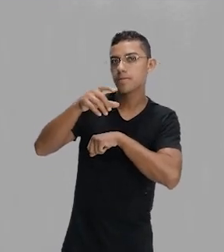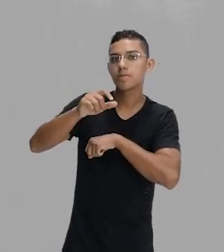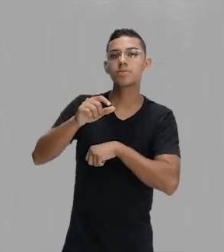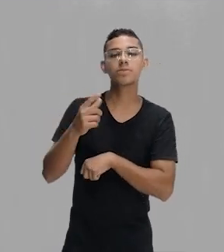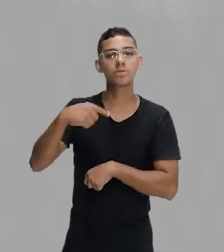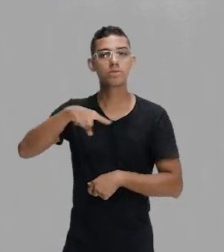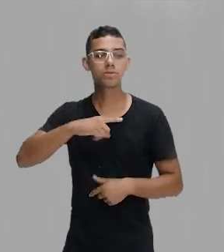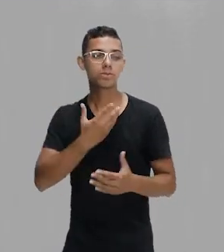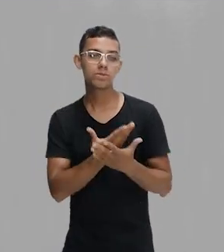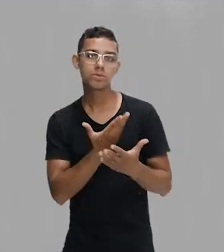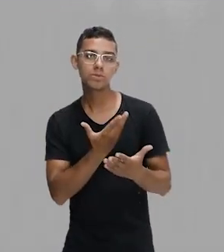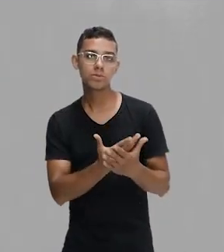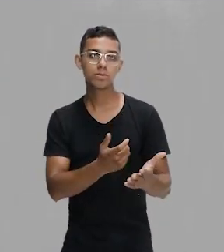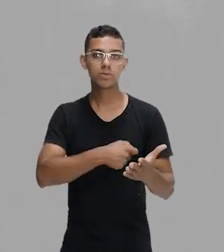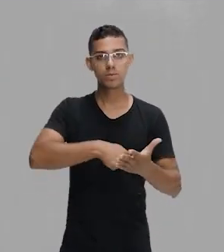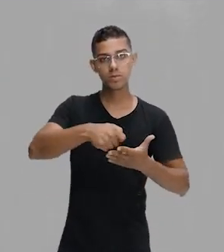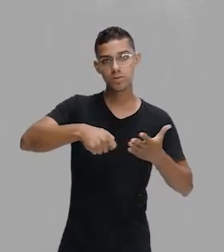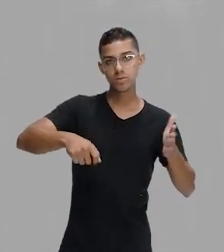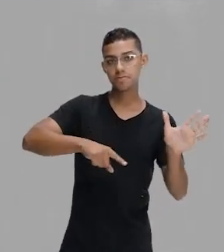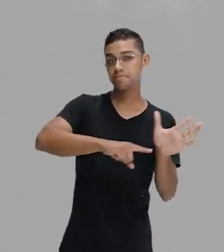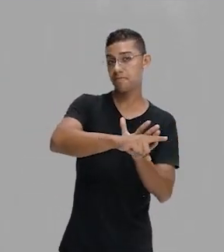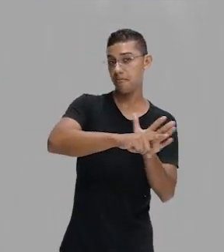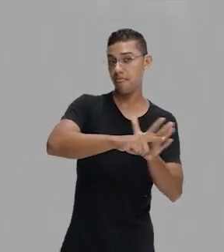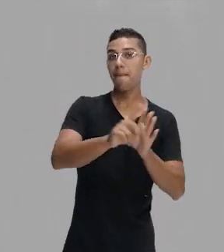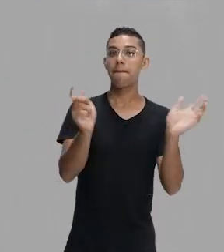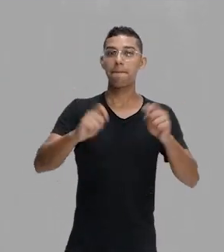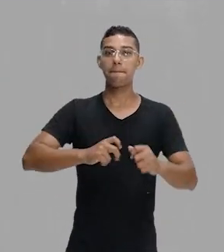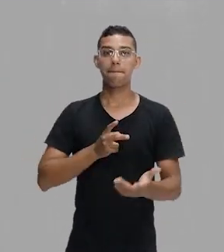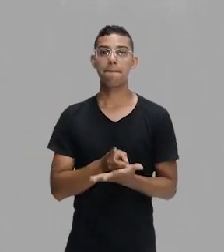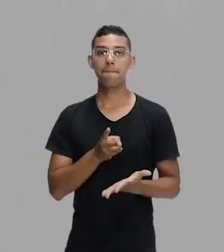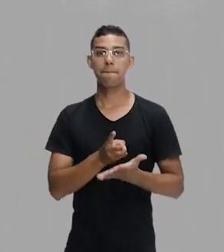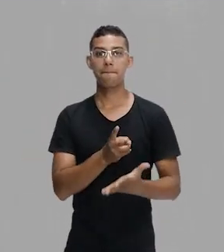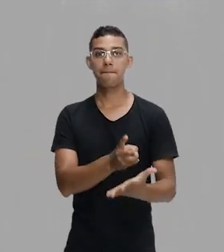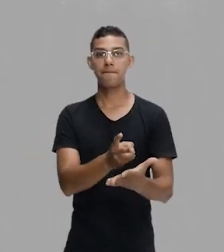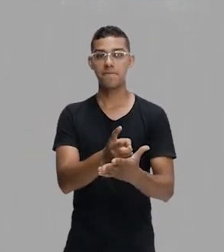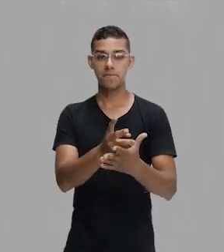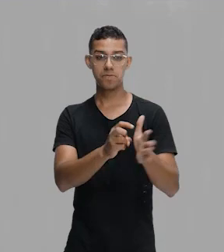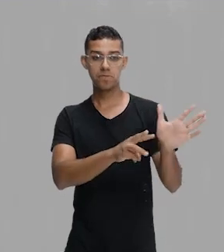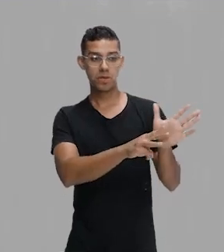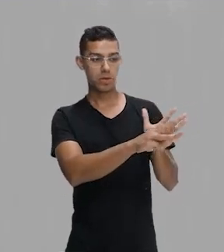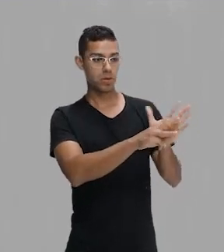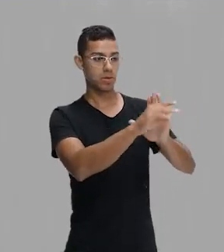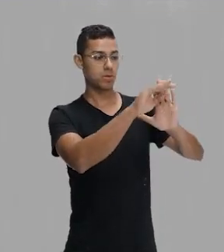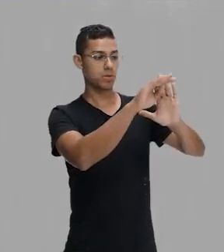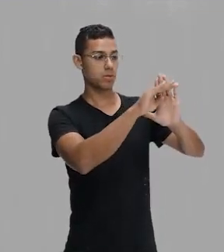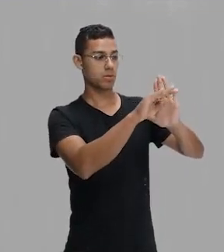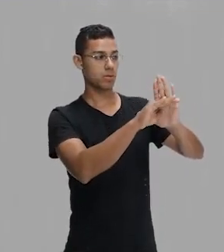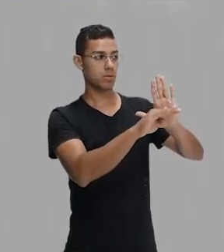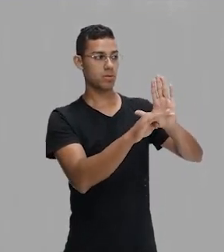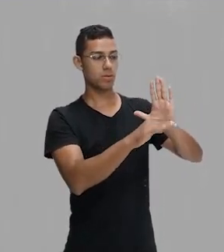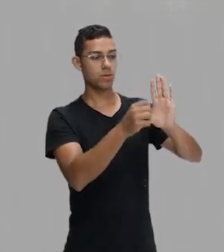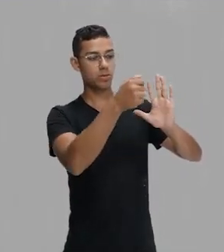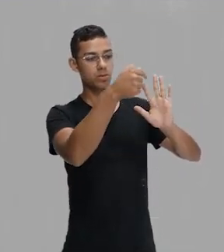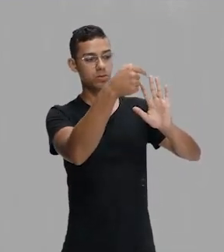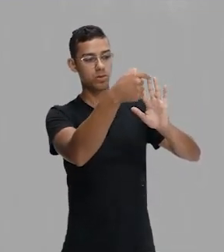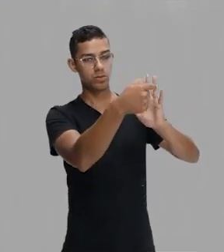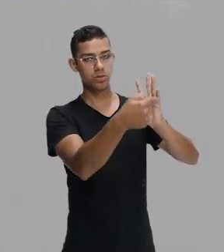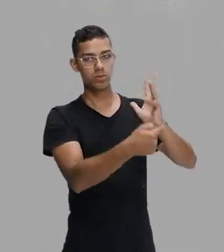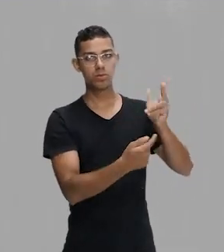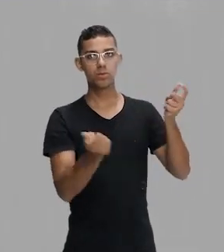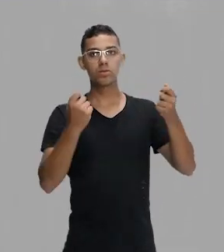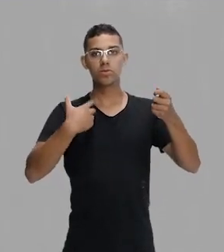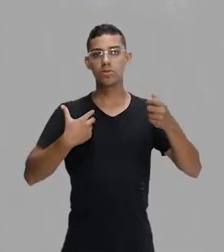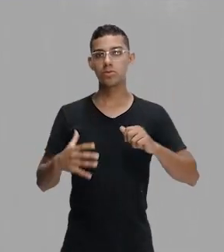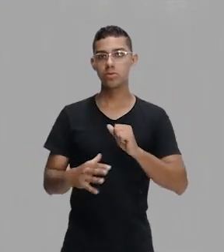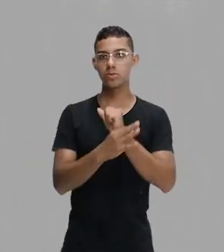for estudar, quando for escrever, quando for pesquisar, tenha sempre o método em vista. Como é que você vai fazer? Isso vai facilitar, dar mais segurança